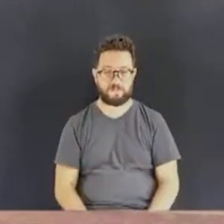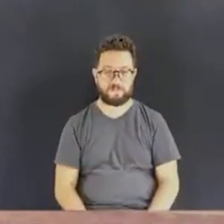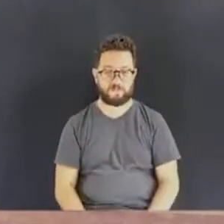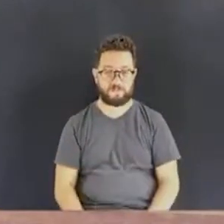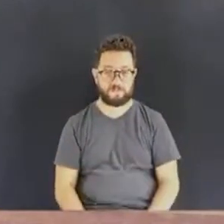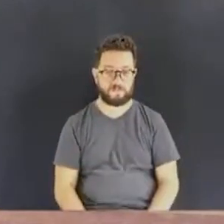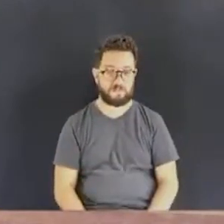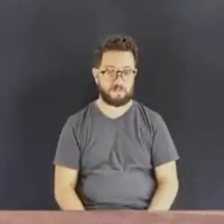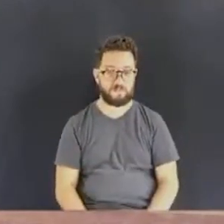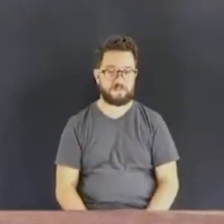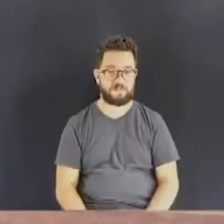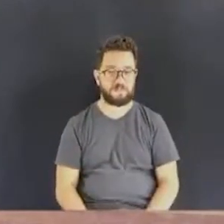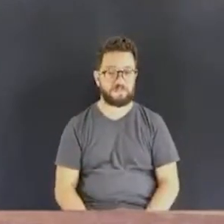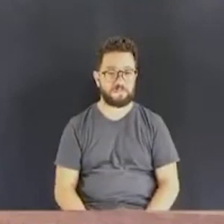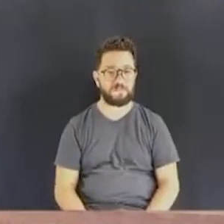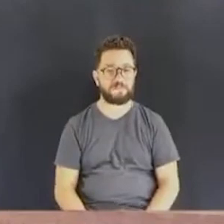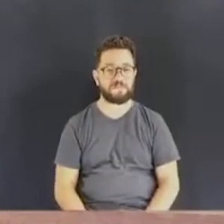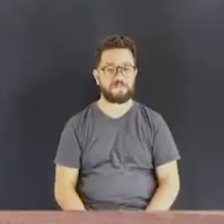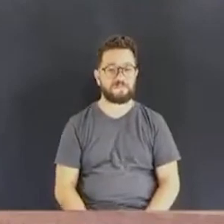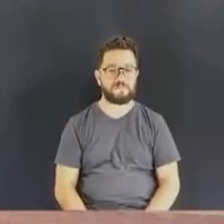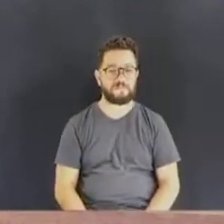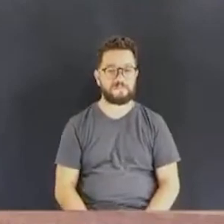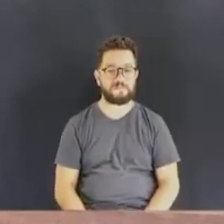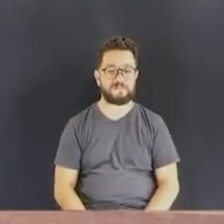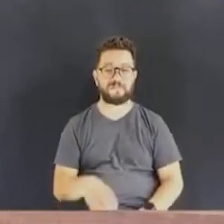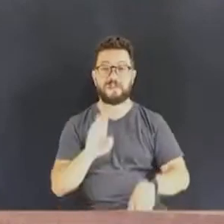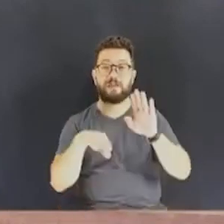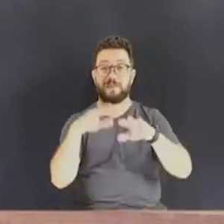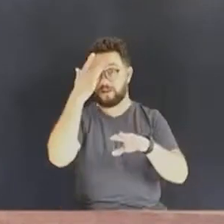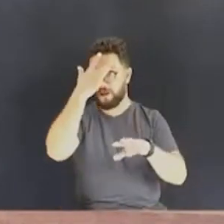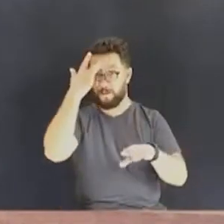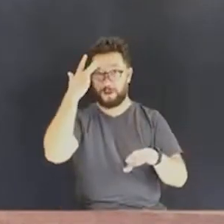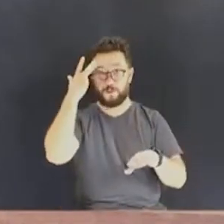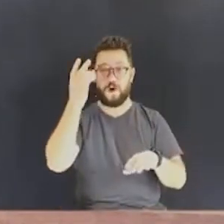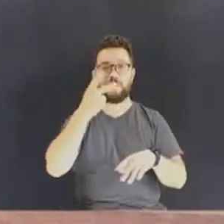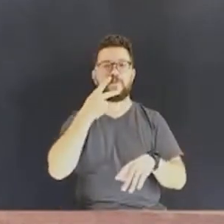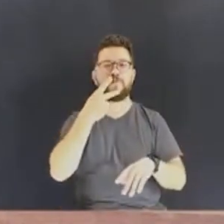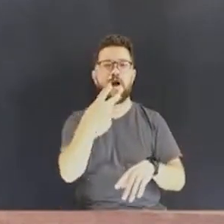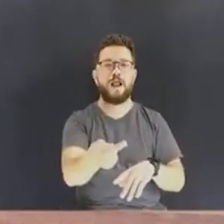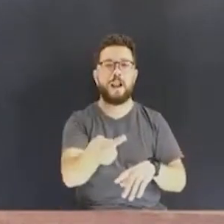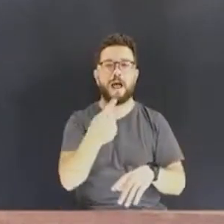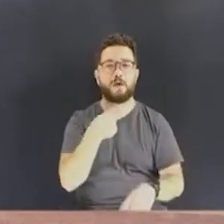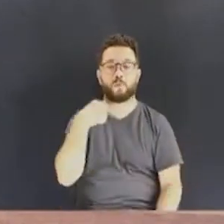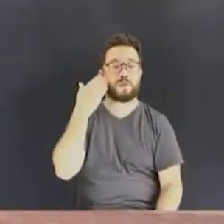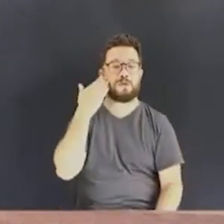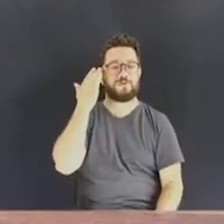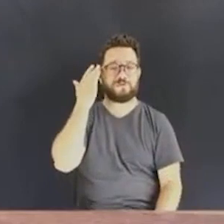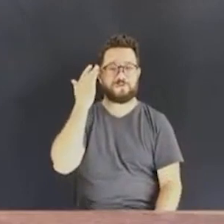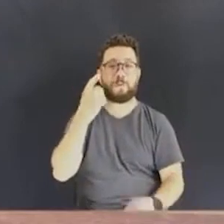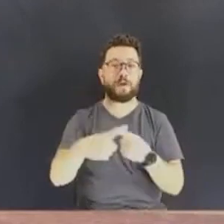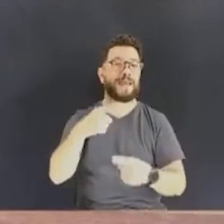surdo do ouvido esquerdo, então às vezes as pessoas falam, eu entendo, mas não consigo entender a fonética correta.